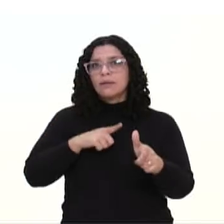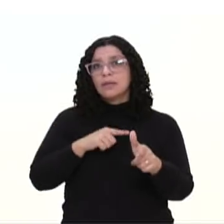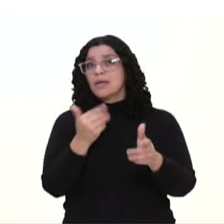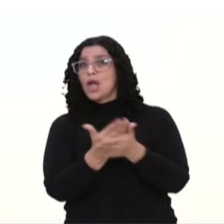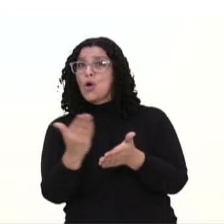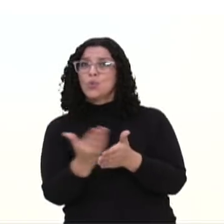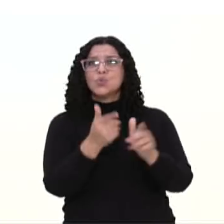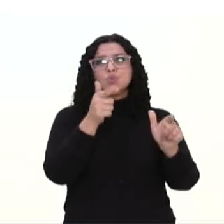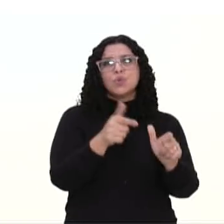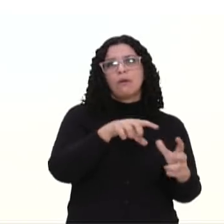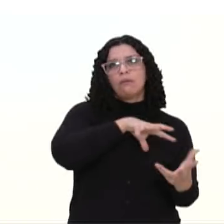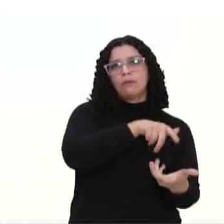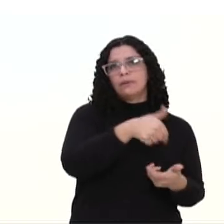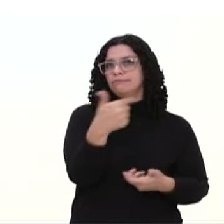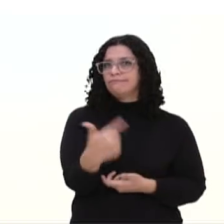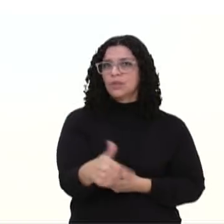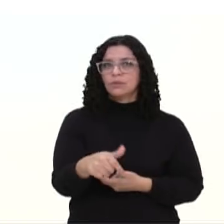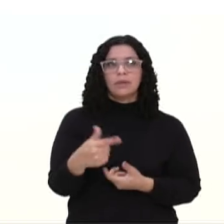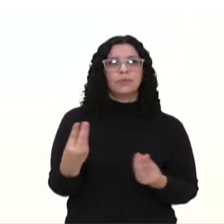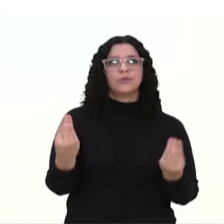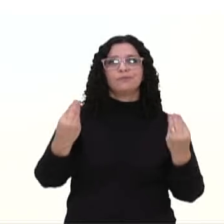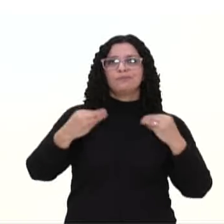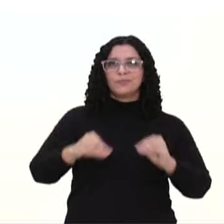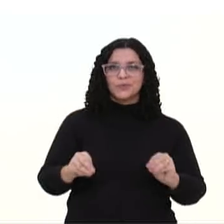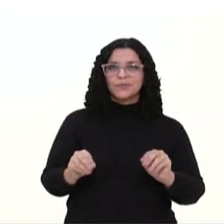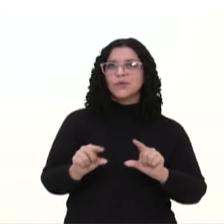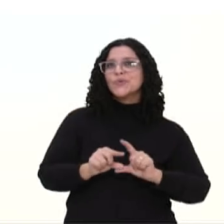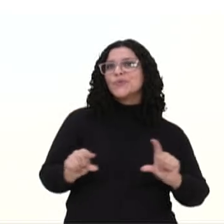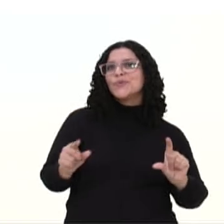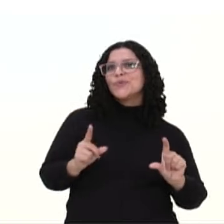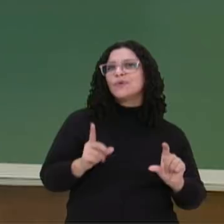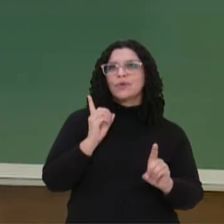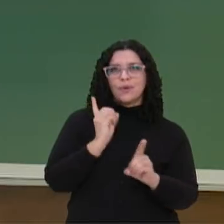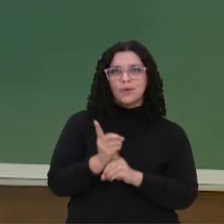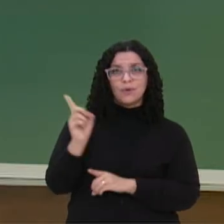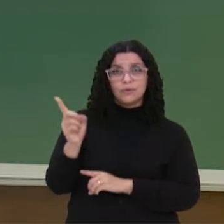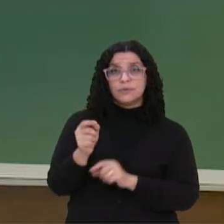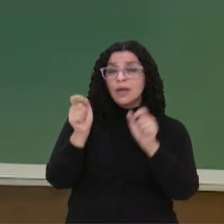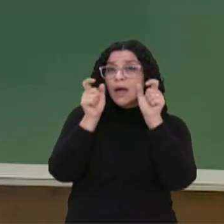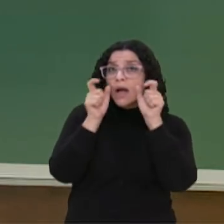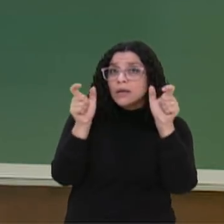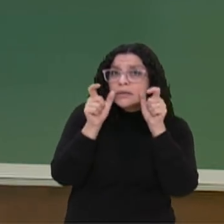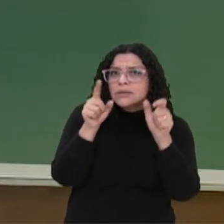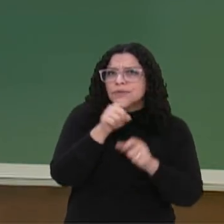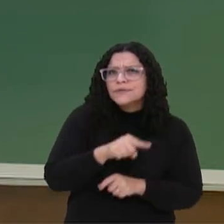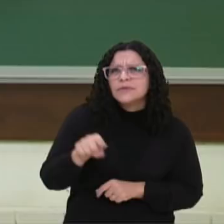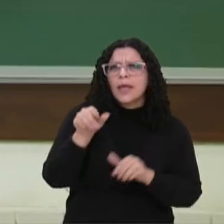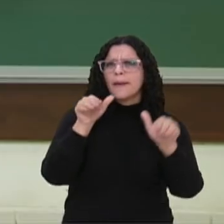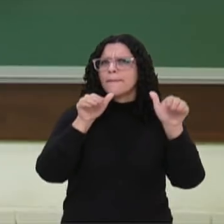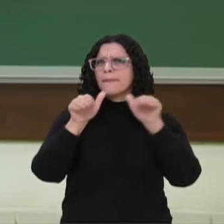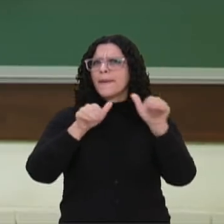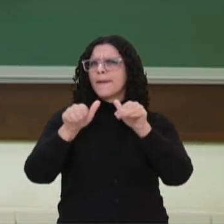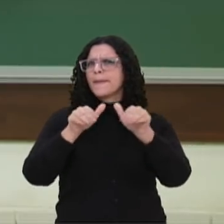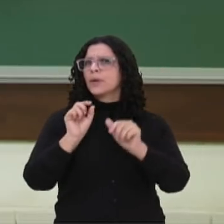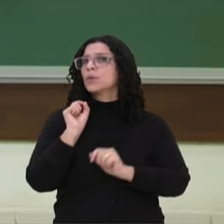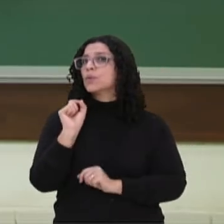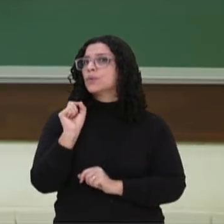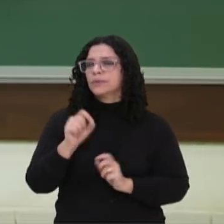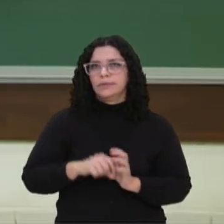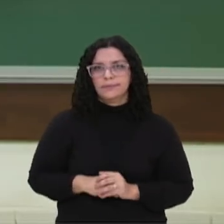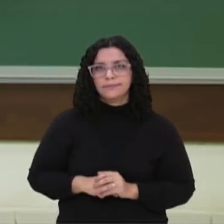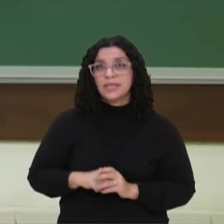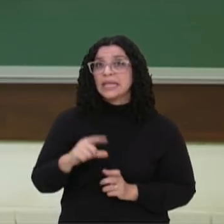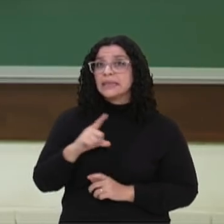terra, né? E daí, embaixo, nós temos ali a fonte. Gente, quero chamar a atenção de vocês uma coisa.